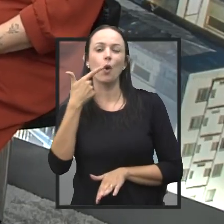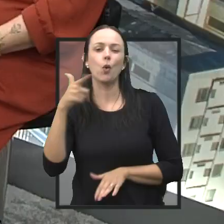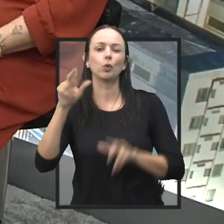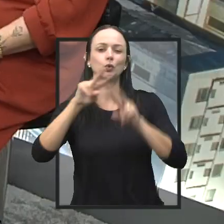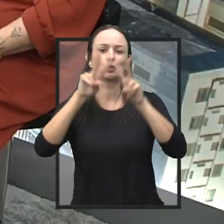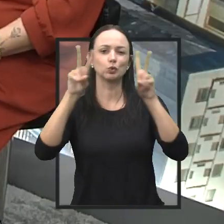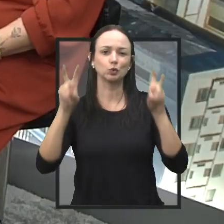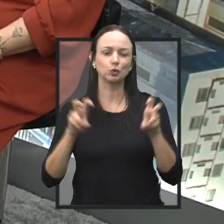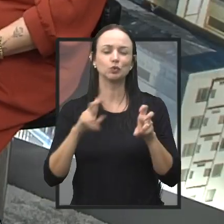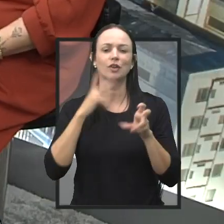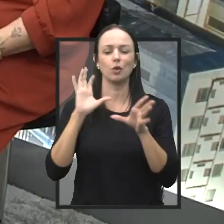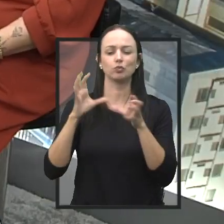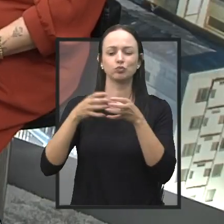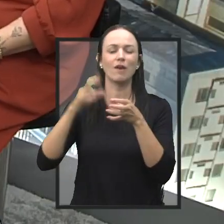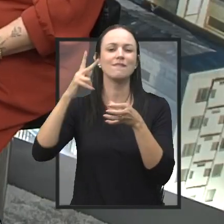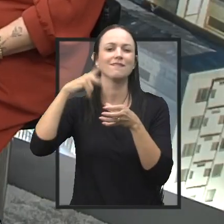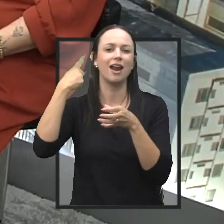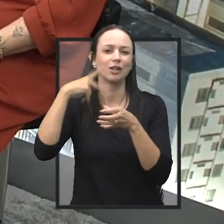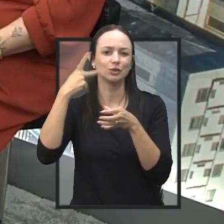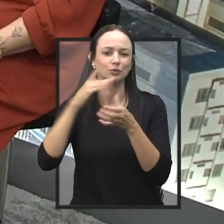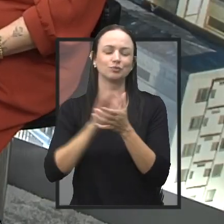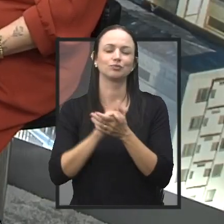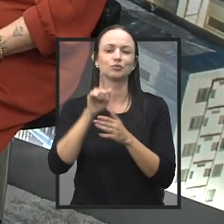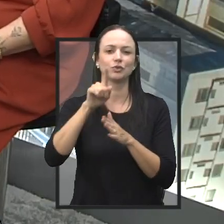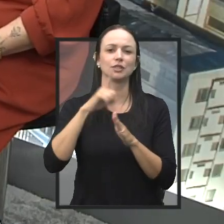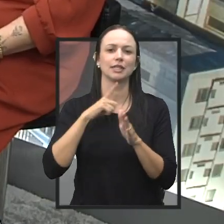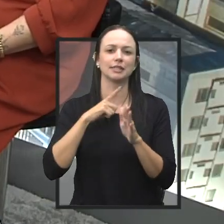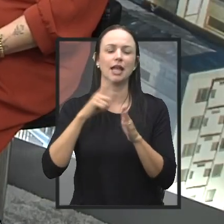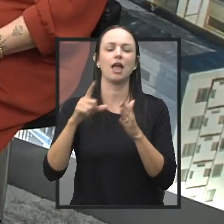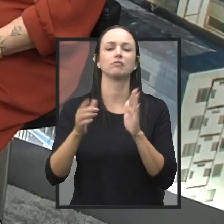frentes parlamentares. A senhora é autora de ao menos